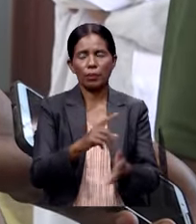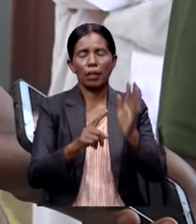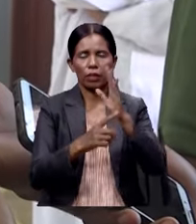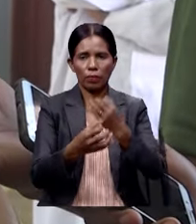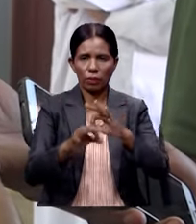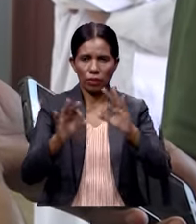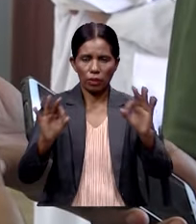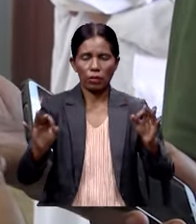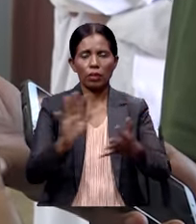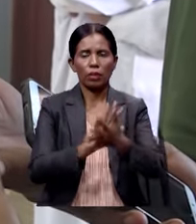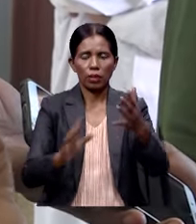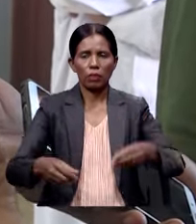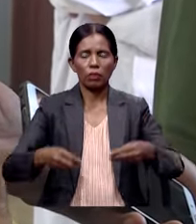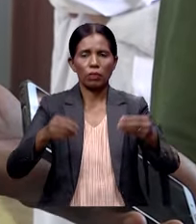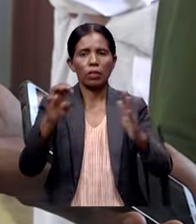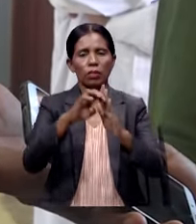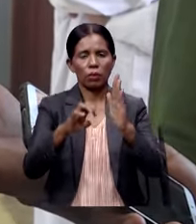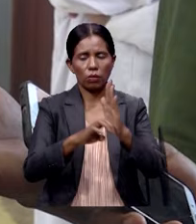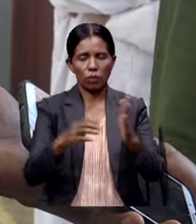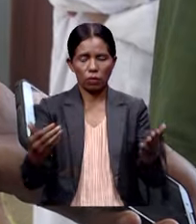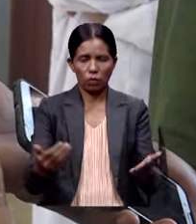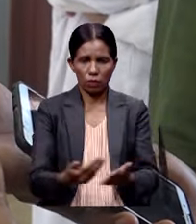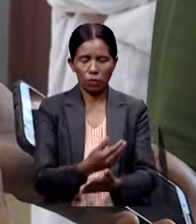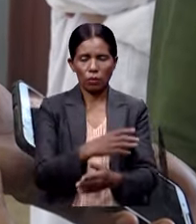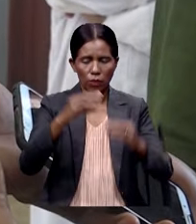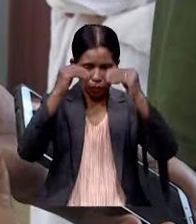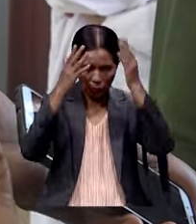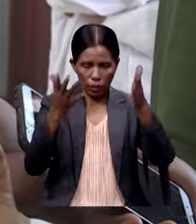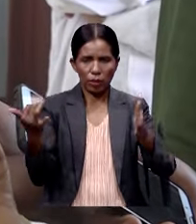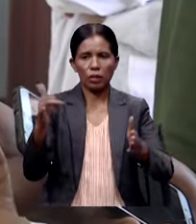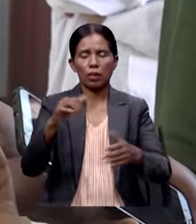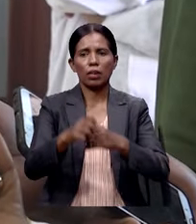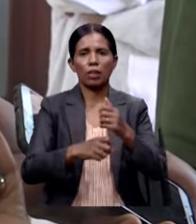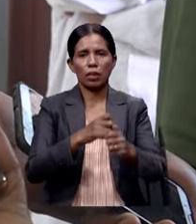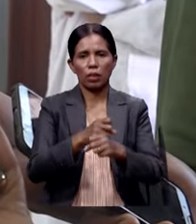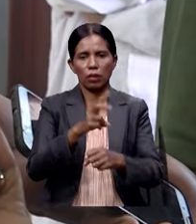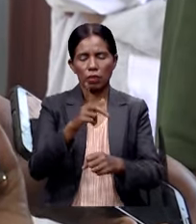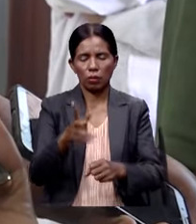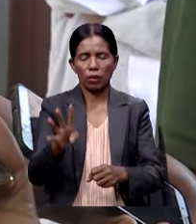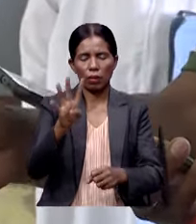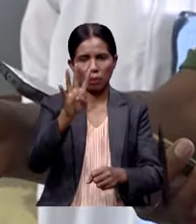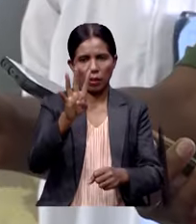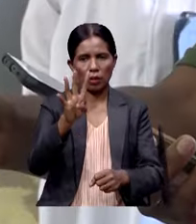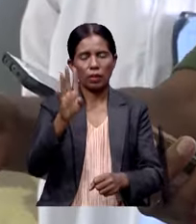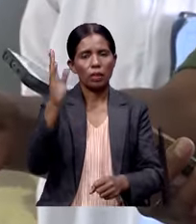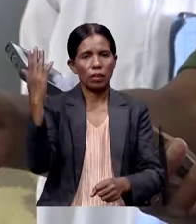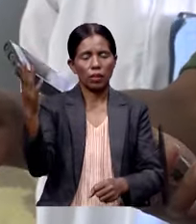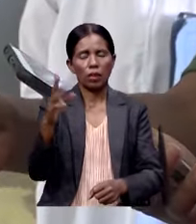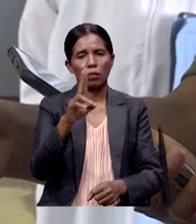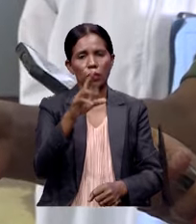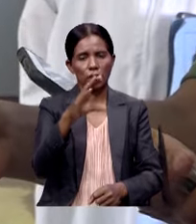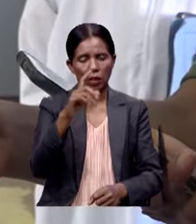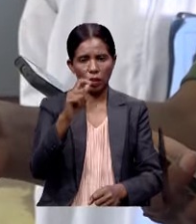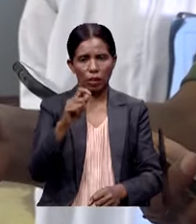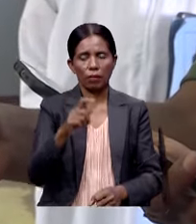remata cerimônia tomada de posse ba estrutura fom corpo docente sira, tina na acadêmico Rio Noron Resinhat e UCT Balidi. Tatene kata